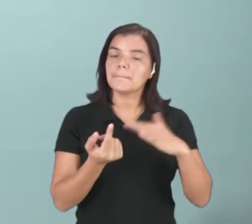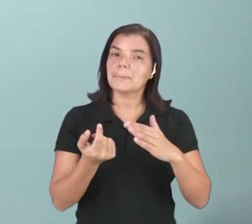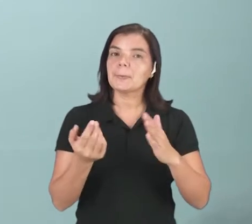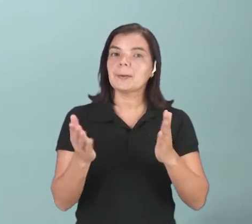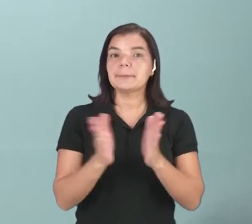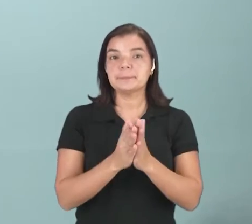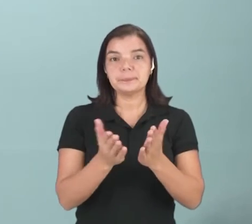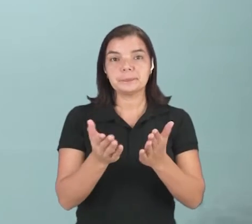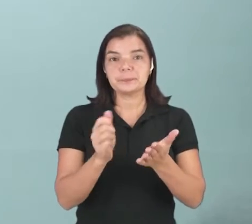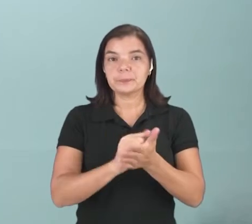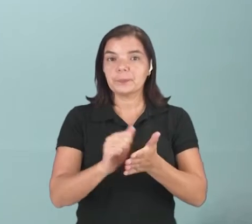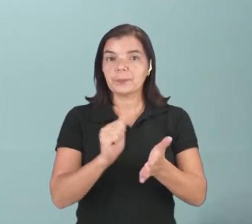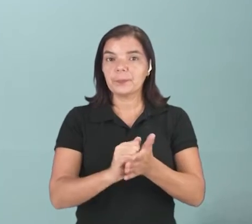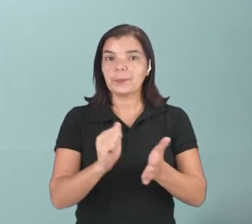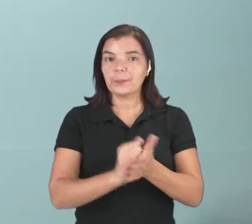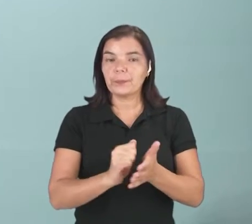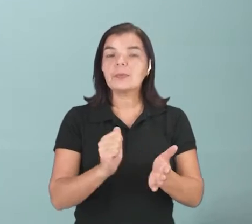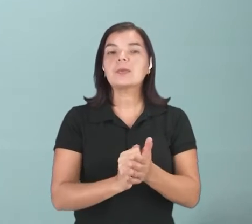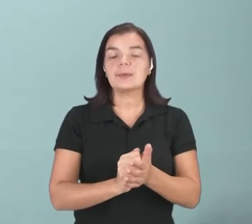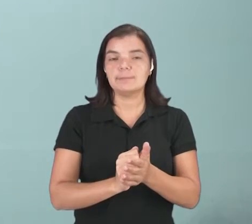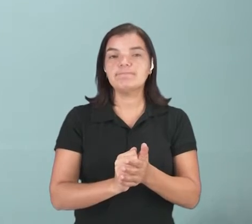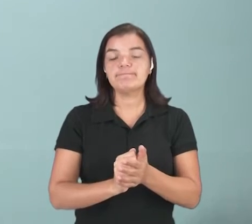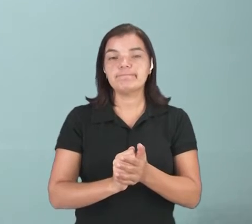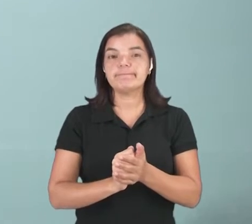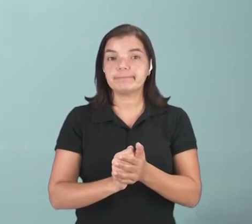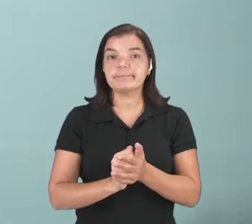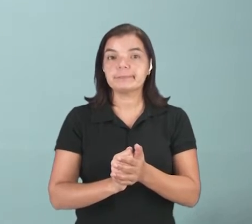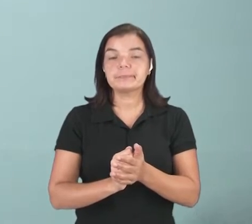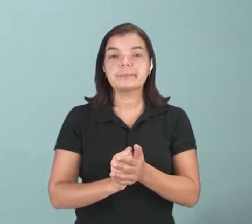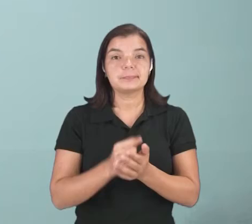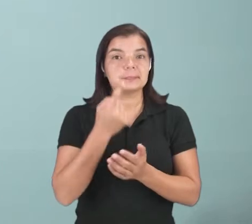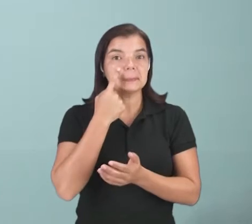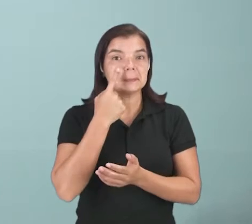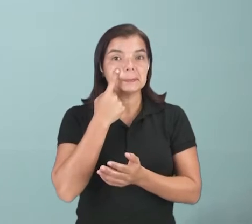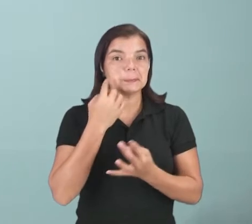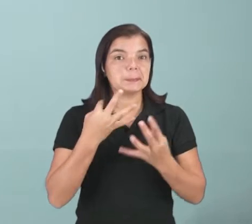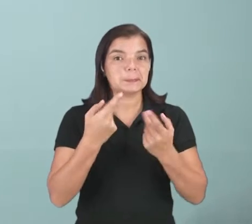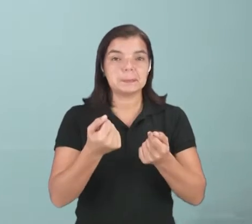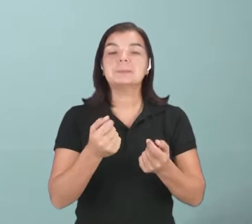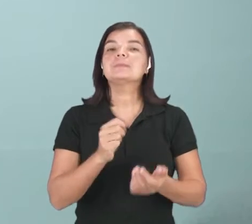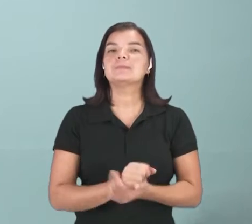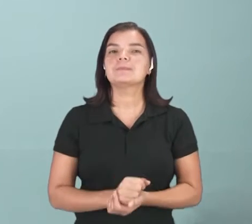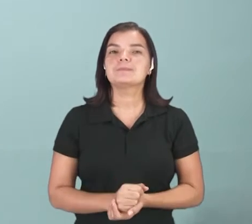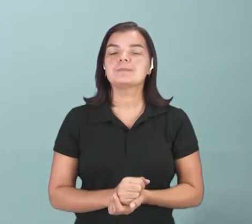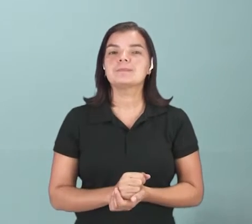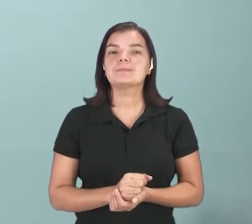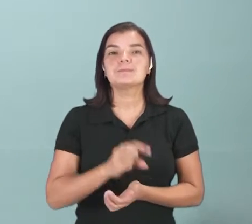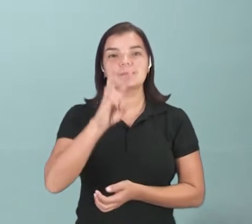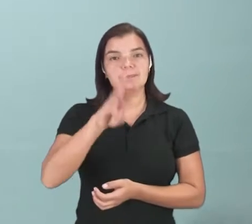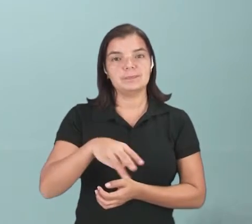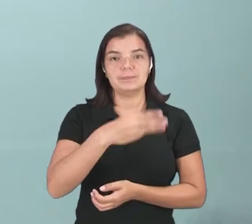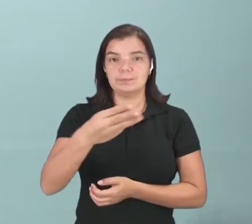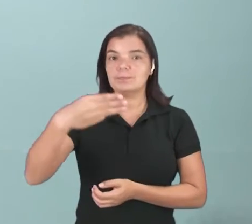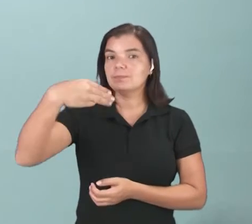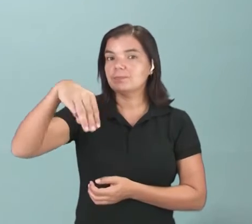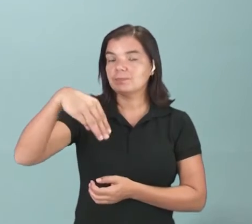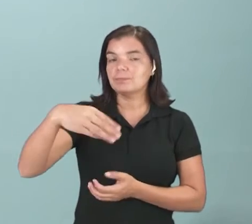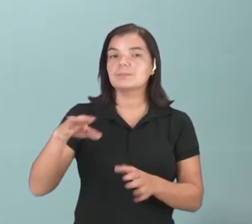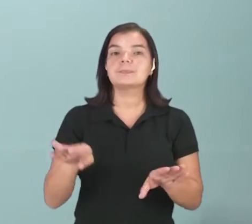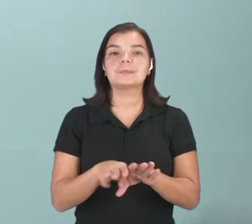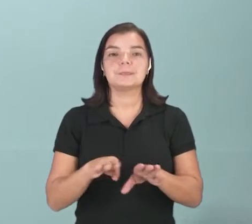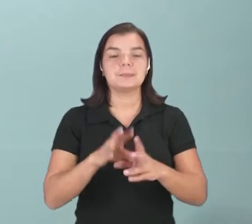seu caderno, o seu material para escrever, registrar e vamos trabalhar a matemática hoje